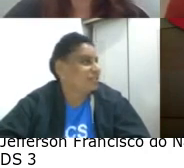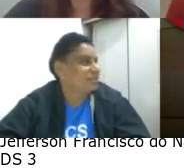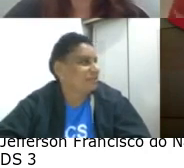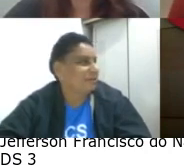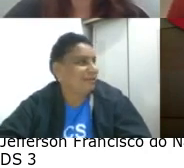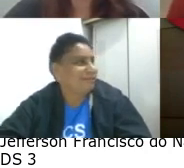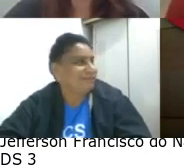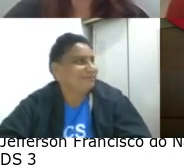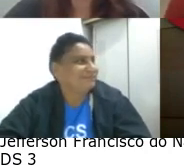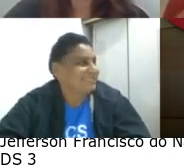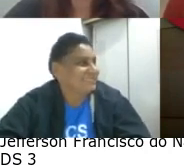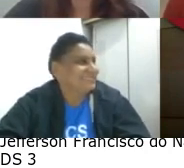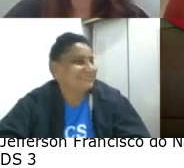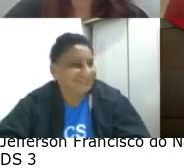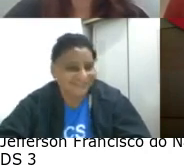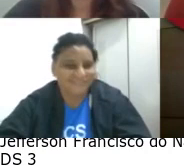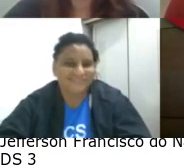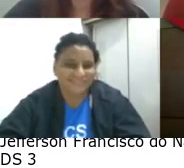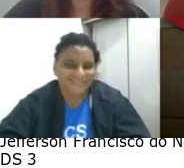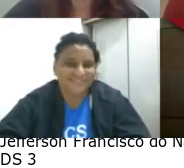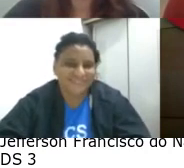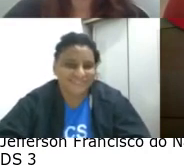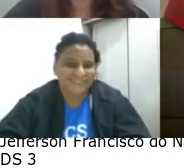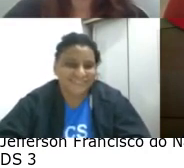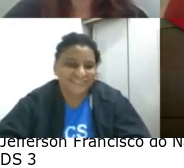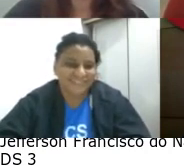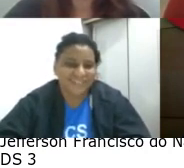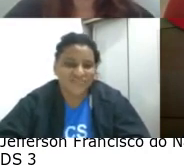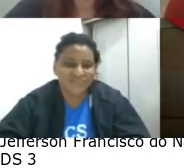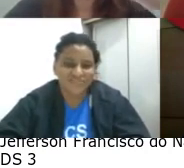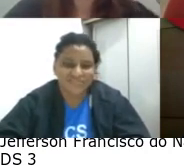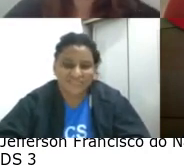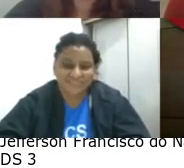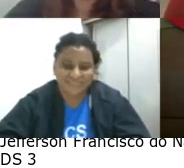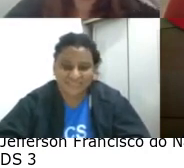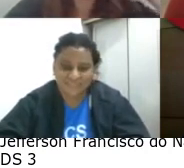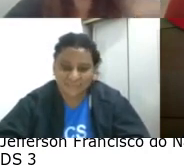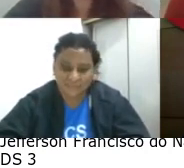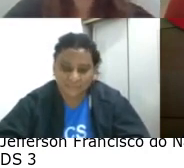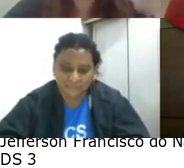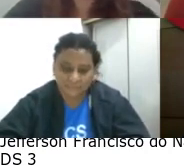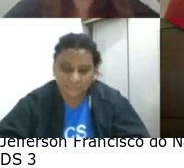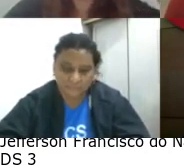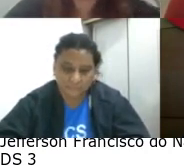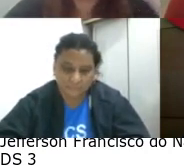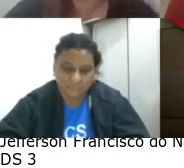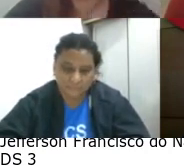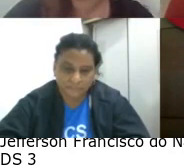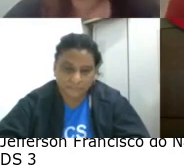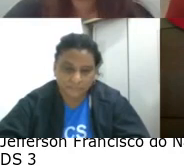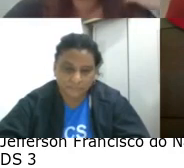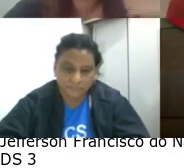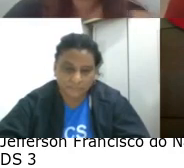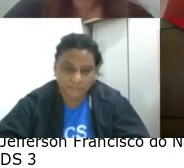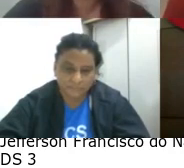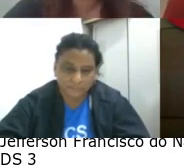Jaqueline já falou eu não vou ser né repetitiva é que a gente tem o agente comunitário de